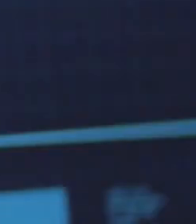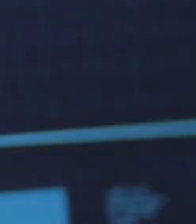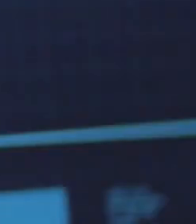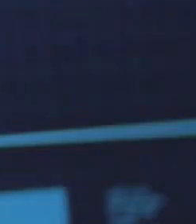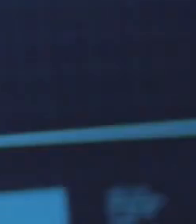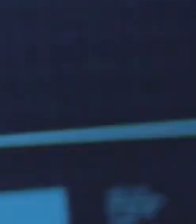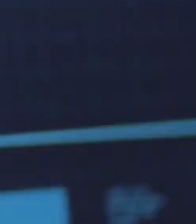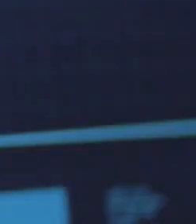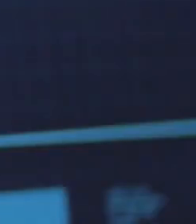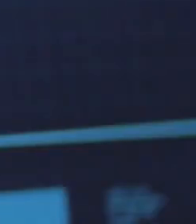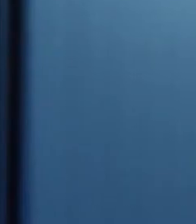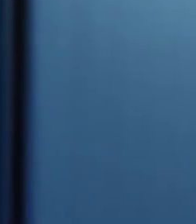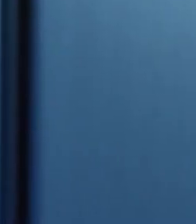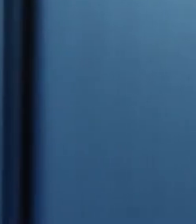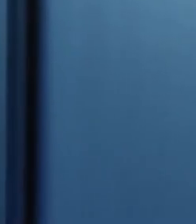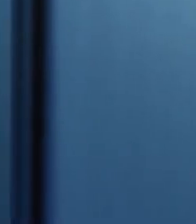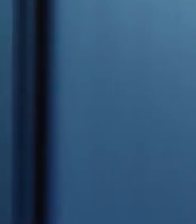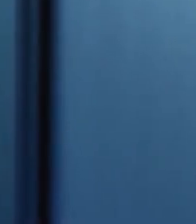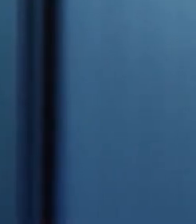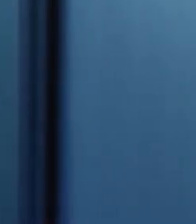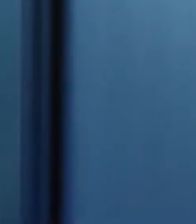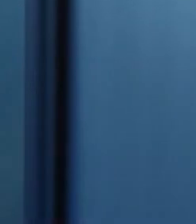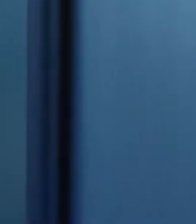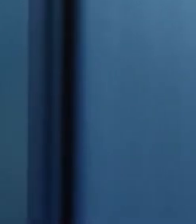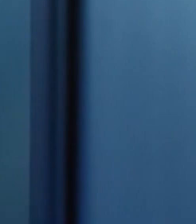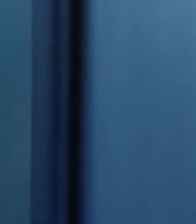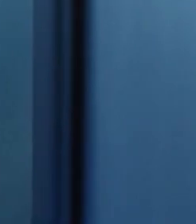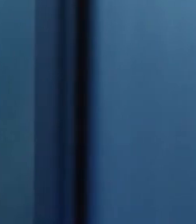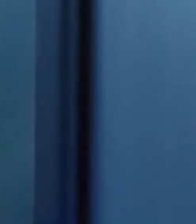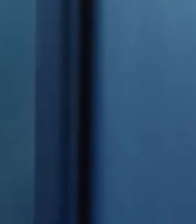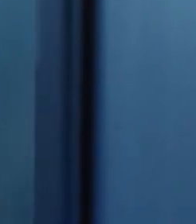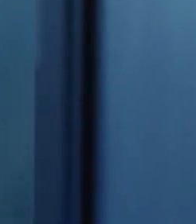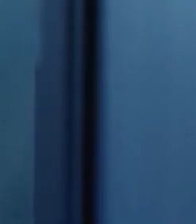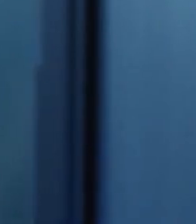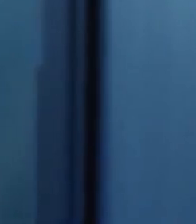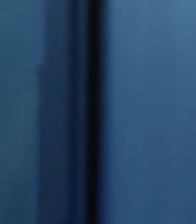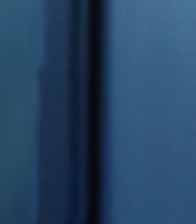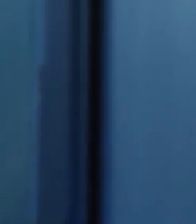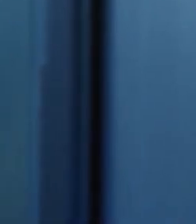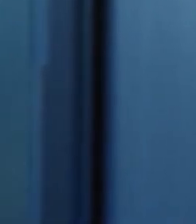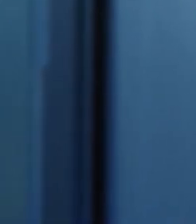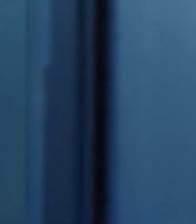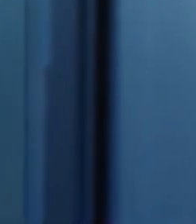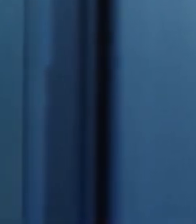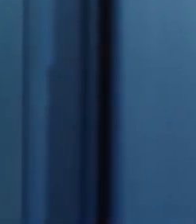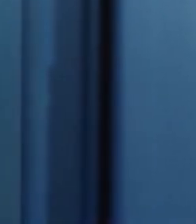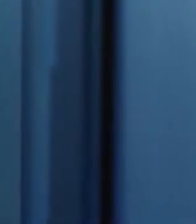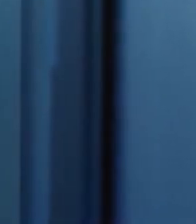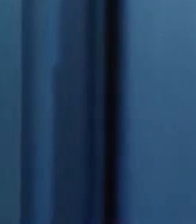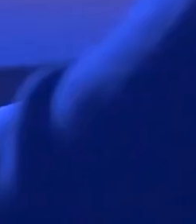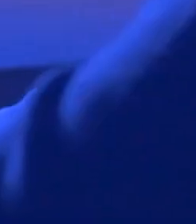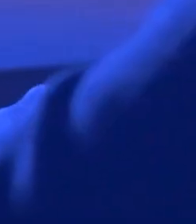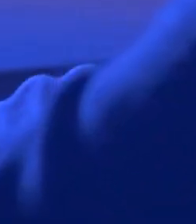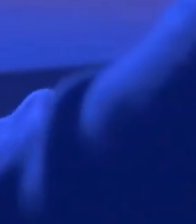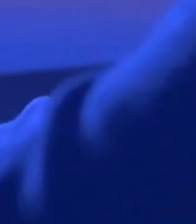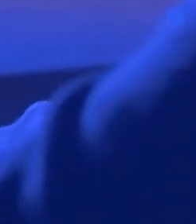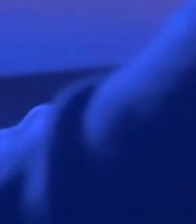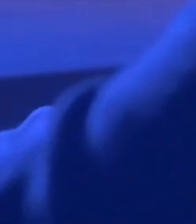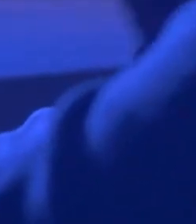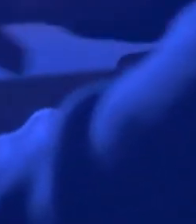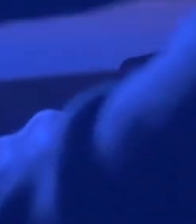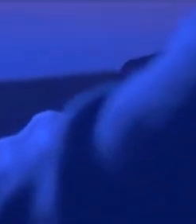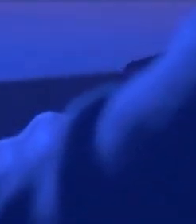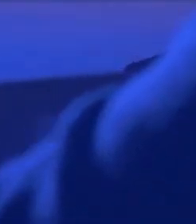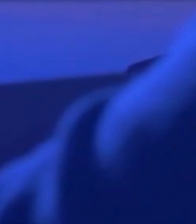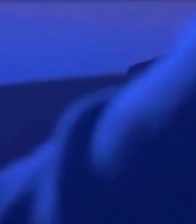empresas planejam aumentar os investimentos em cibersegurança em 2021. Hoje, de qualquer lugar do mundo, uma pessoa com